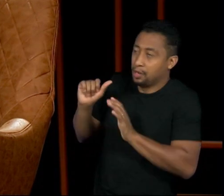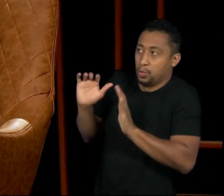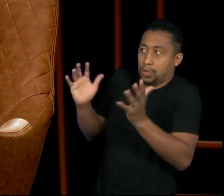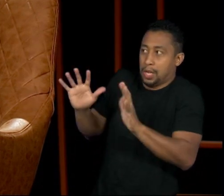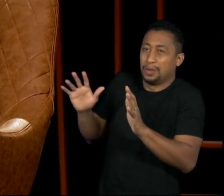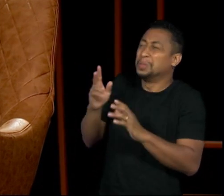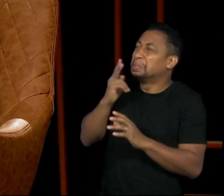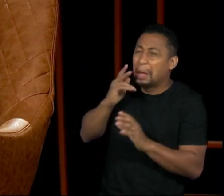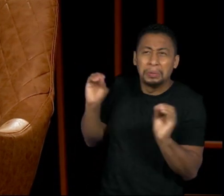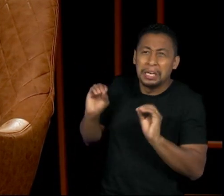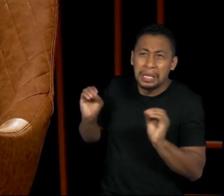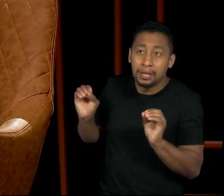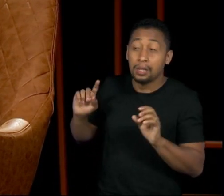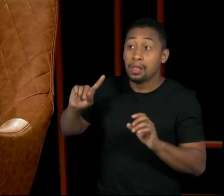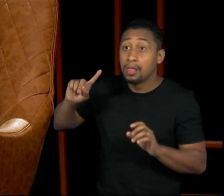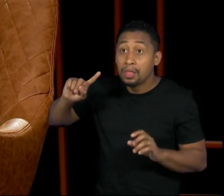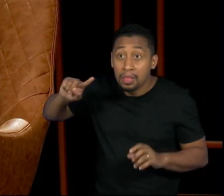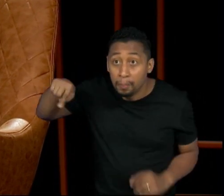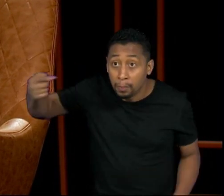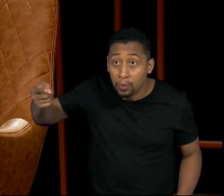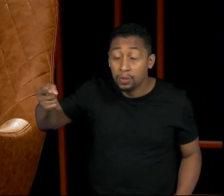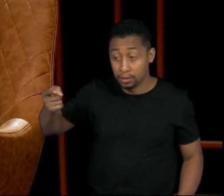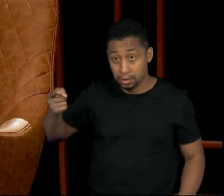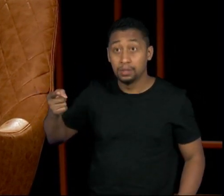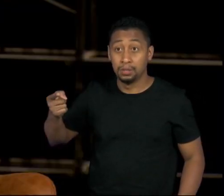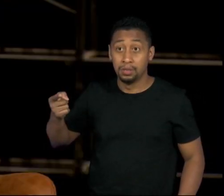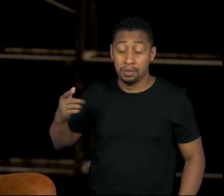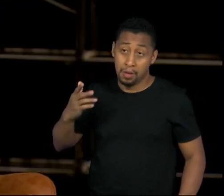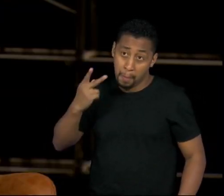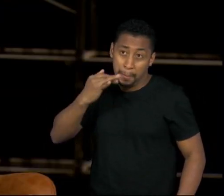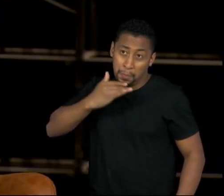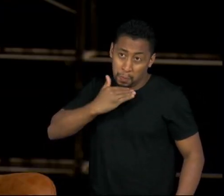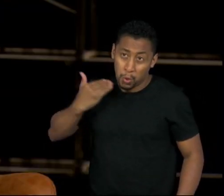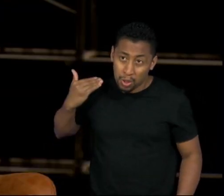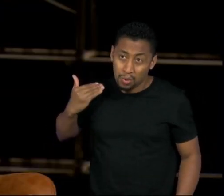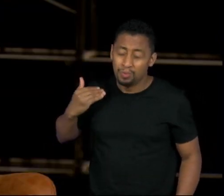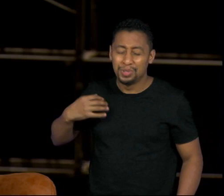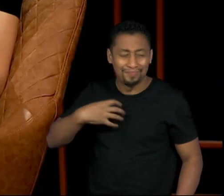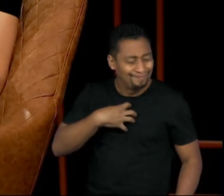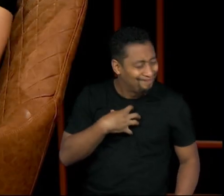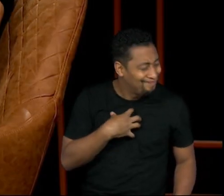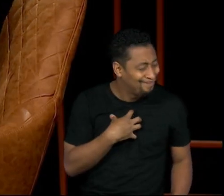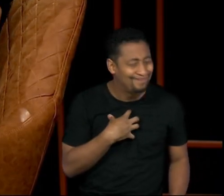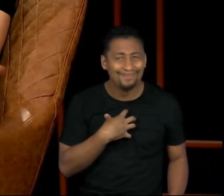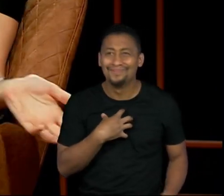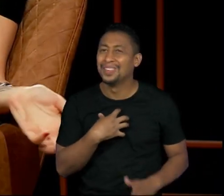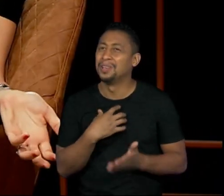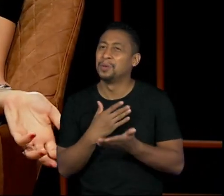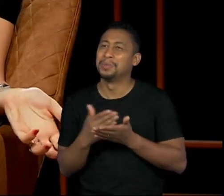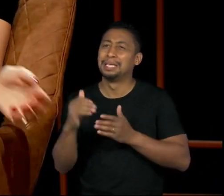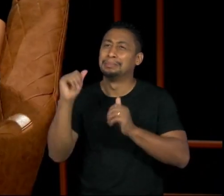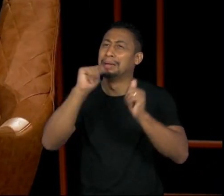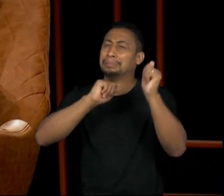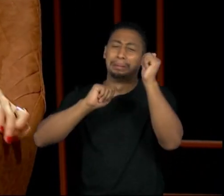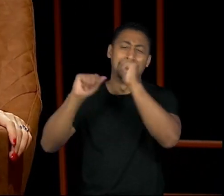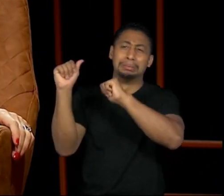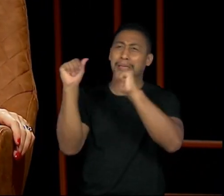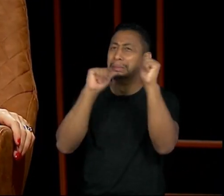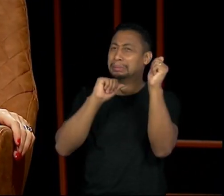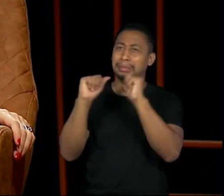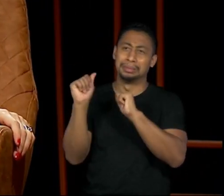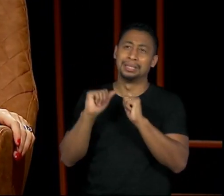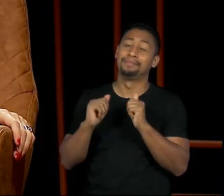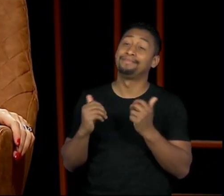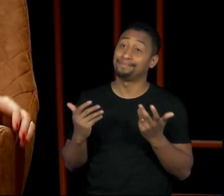nada. Quando meu pai morre, eu começo a beber muito. E só que isso tem implicações muito graves, porque eu estava